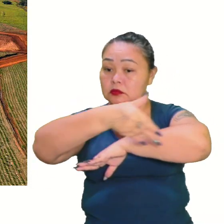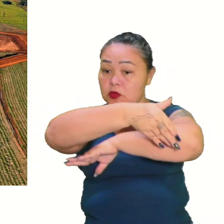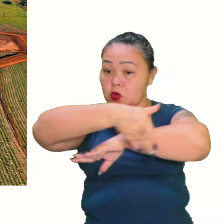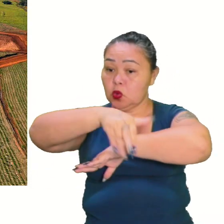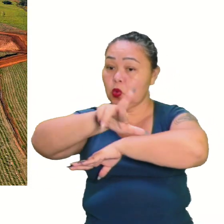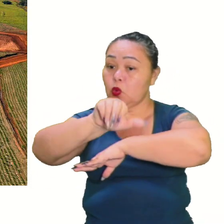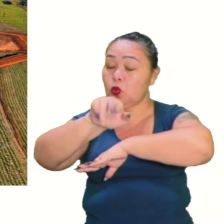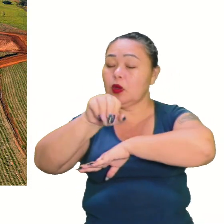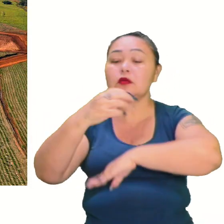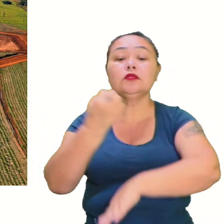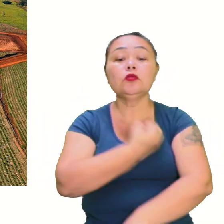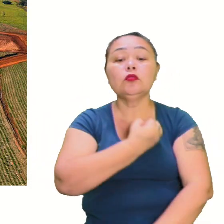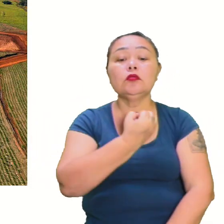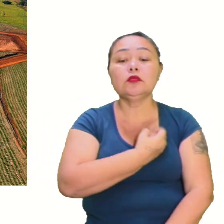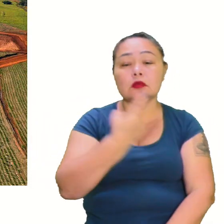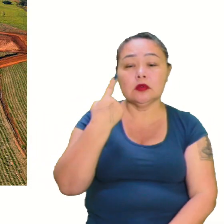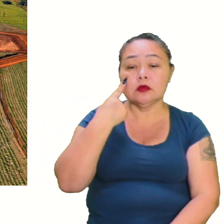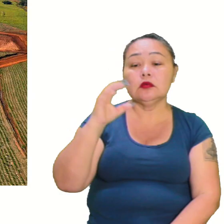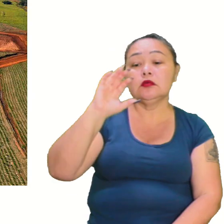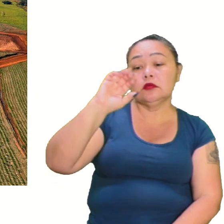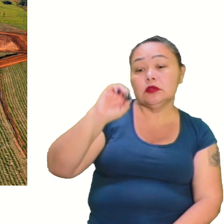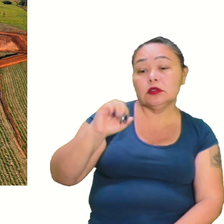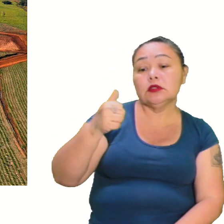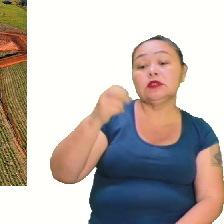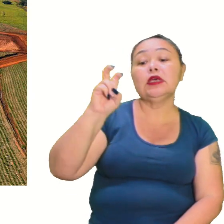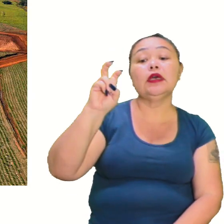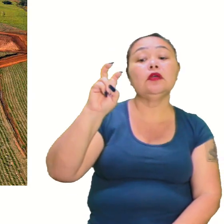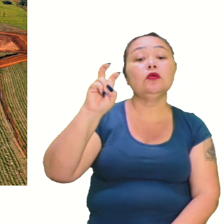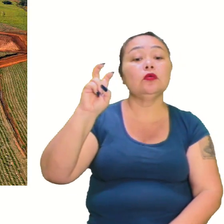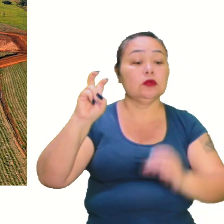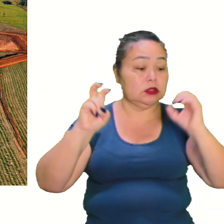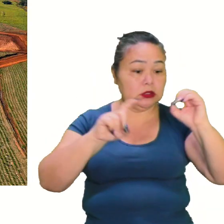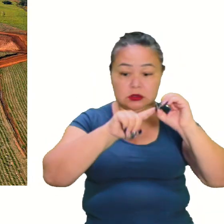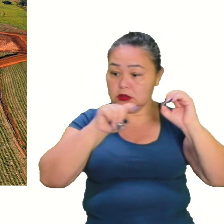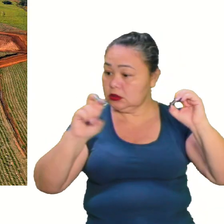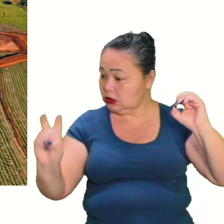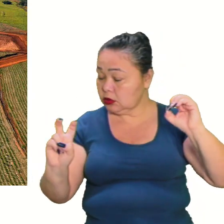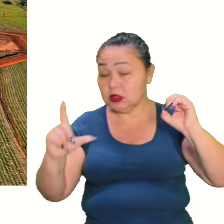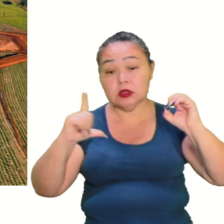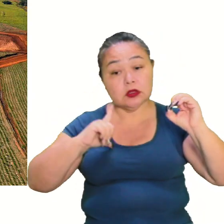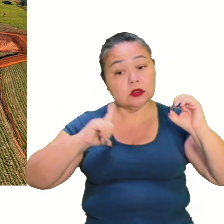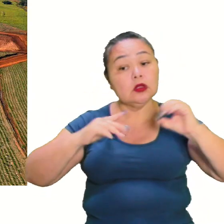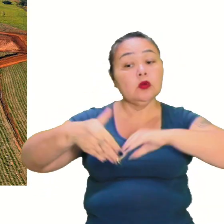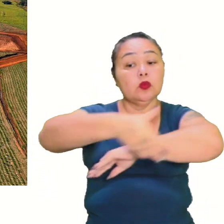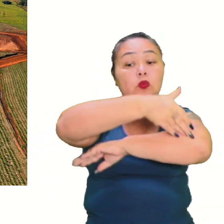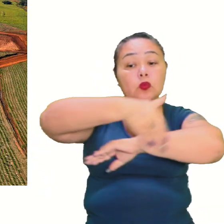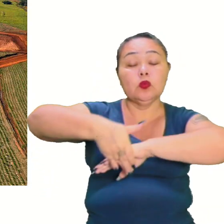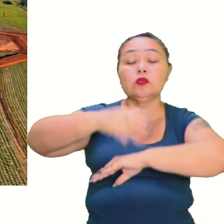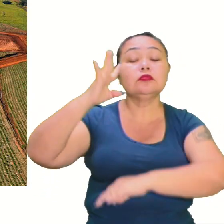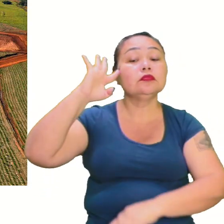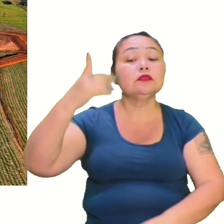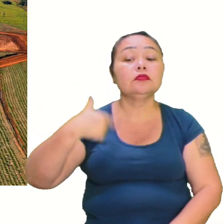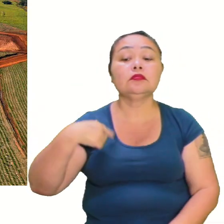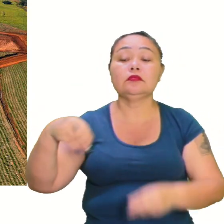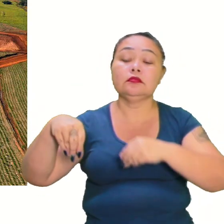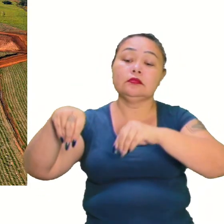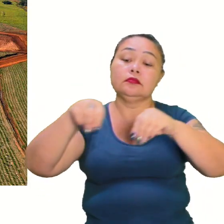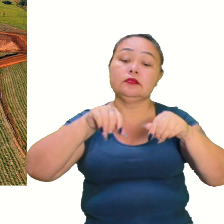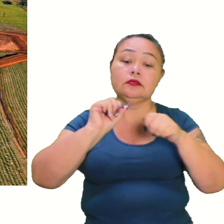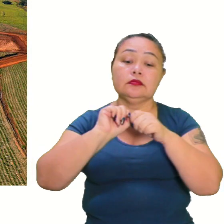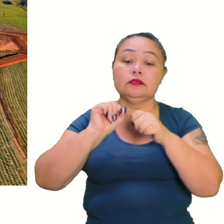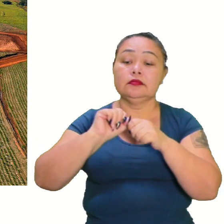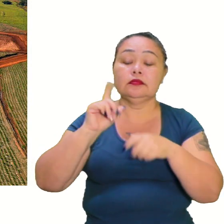são aqueles números lá em cima, lá, 0 e 5. 0 e 5 são as ruas. Vamos imaginar, o meu terreno